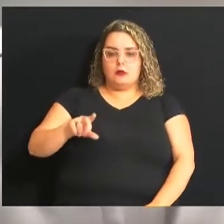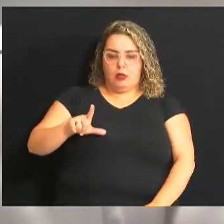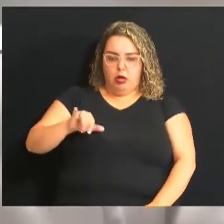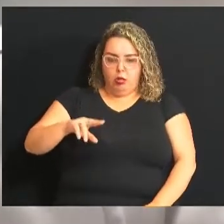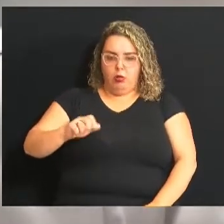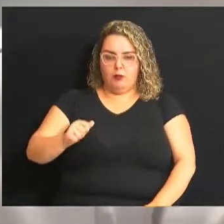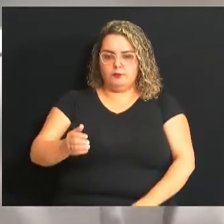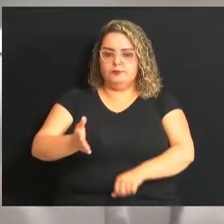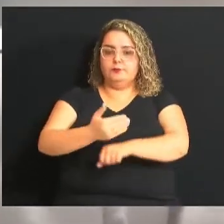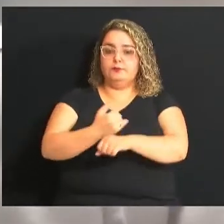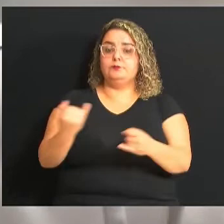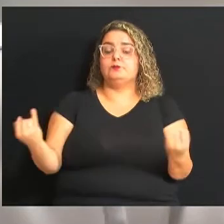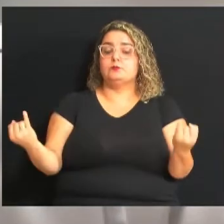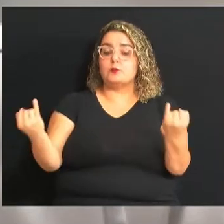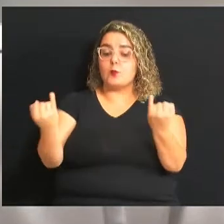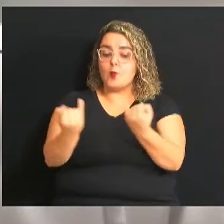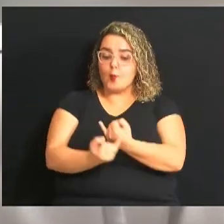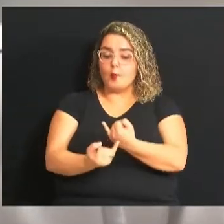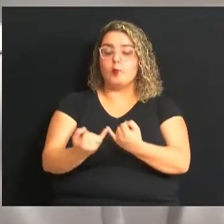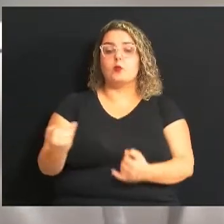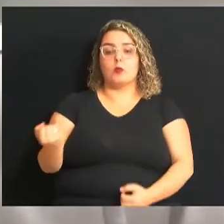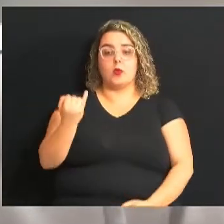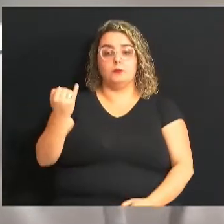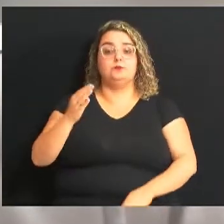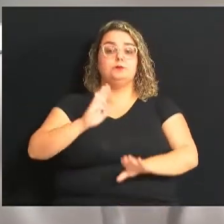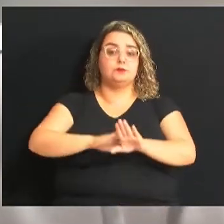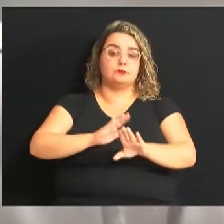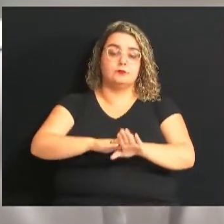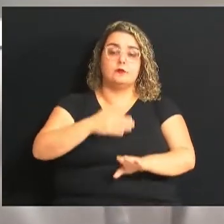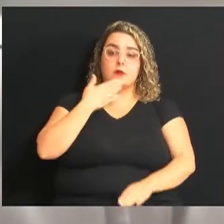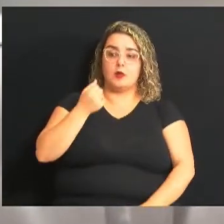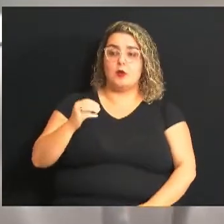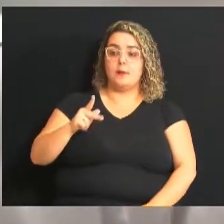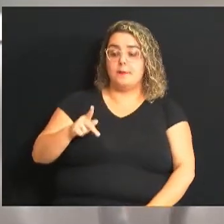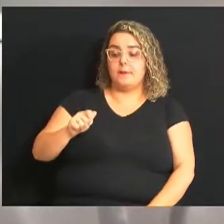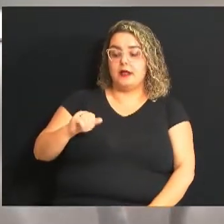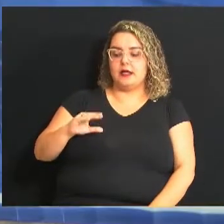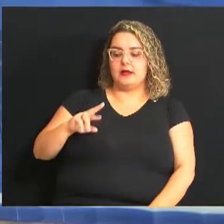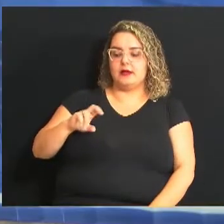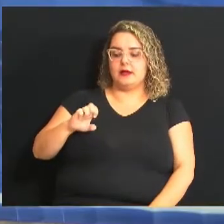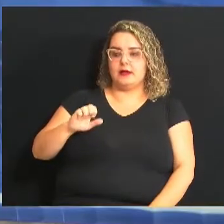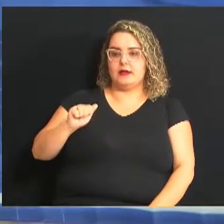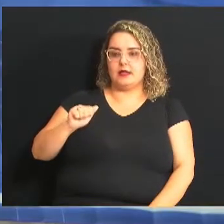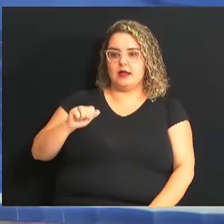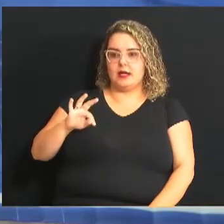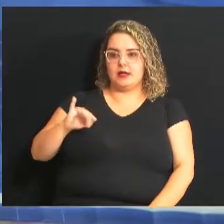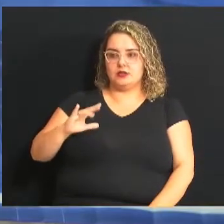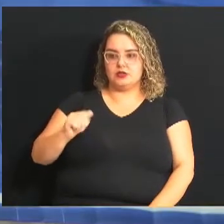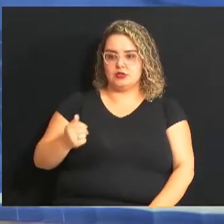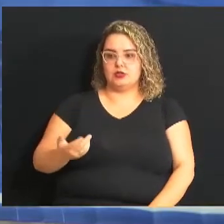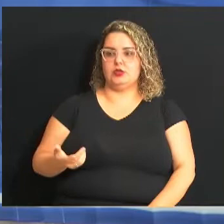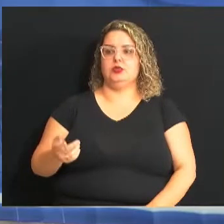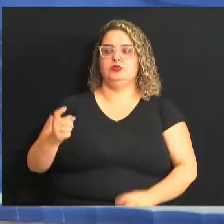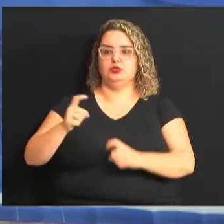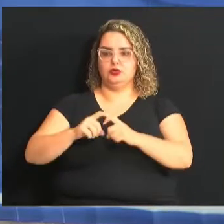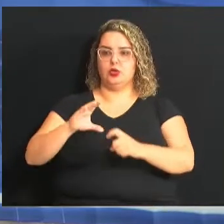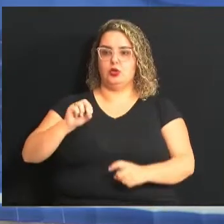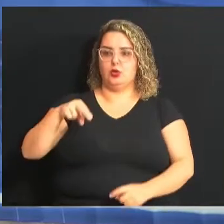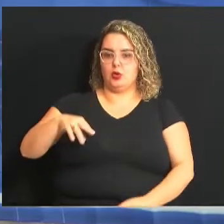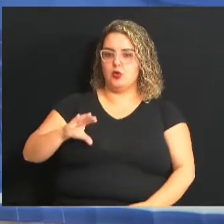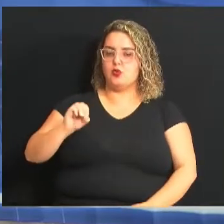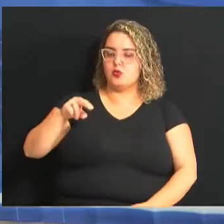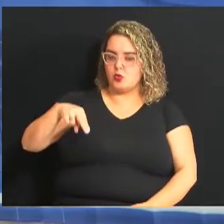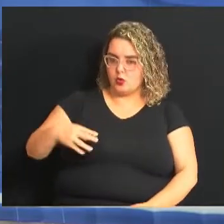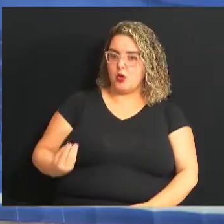emagrecimento importante, porque ele melhora a função pancreática. Doutor Concon, quero lembrar o pessoal de casa que a gente está ao vivo na tarde